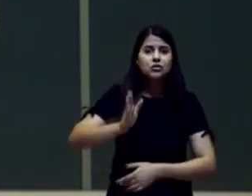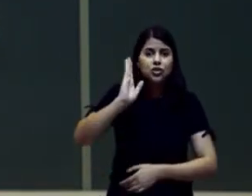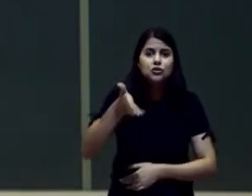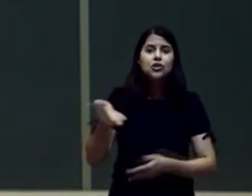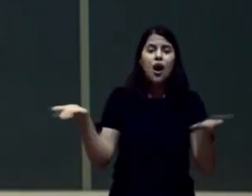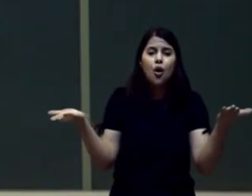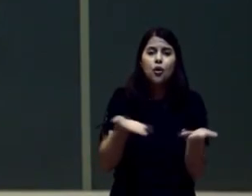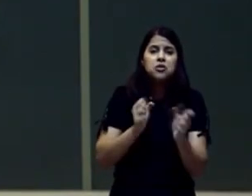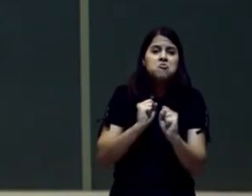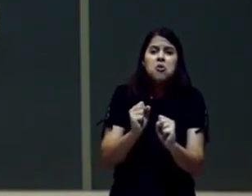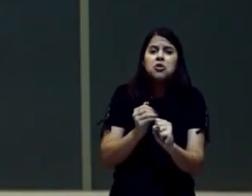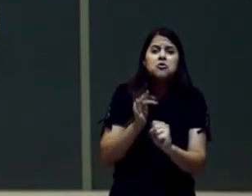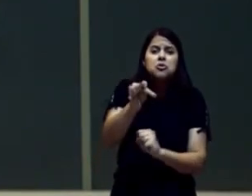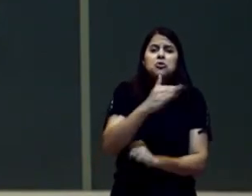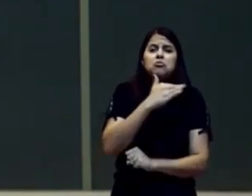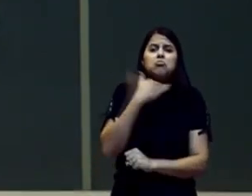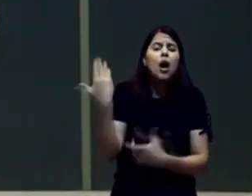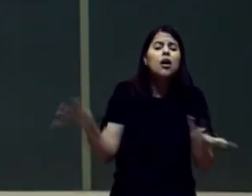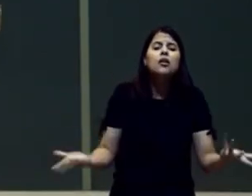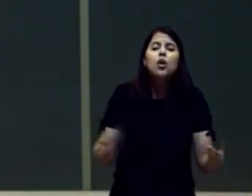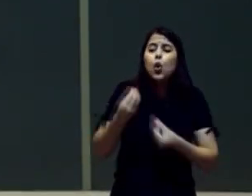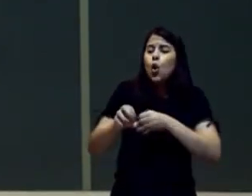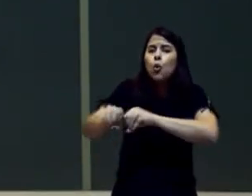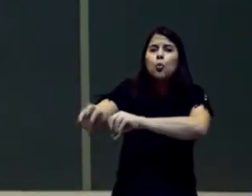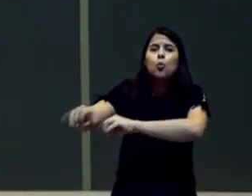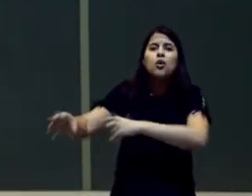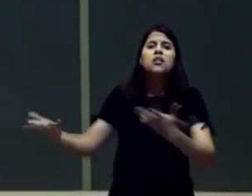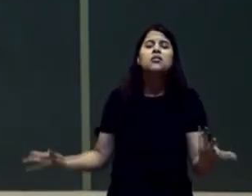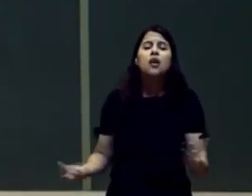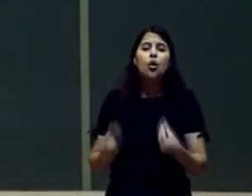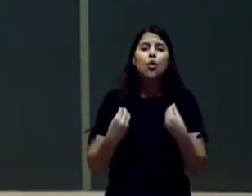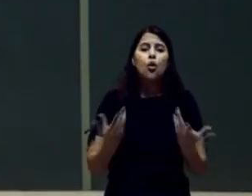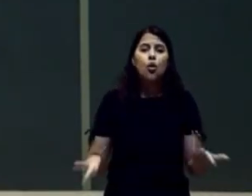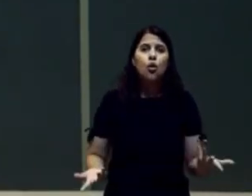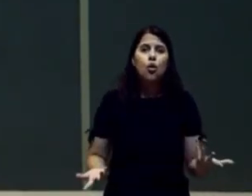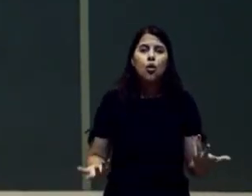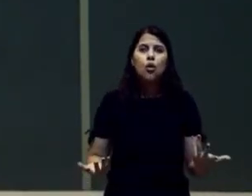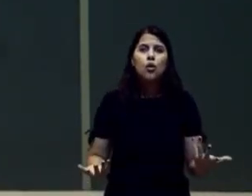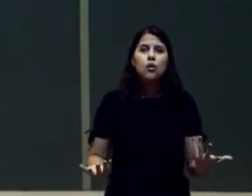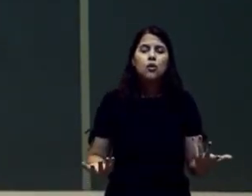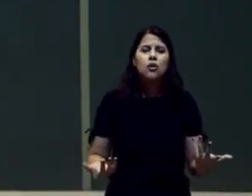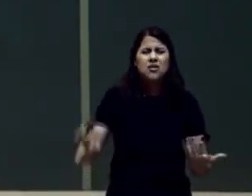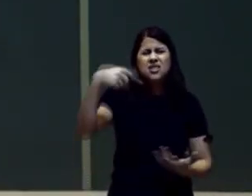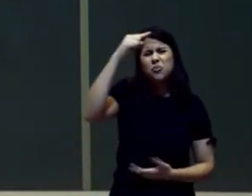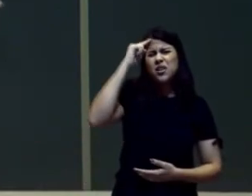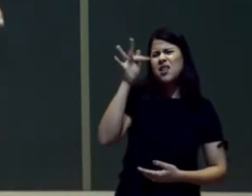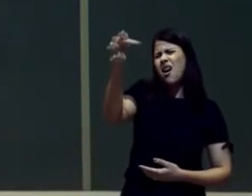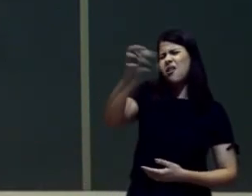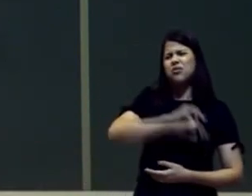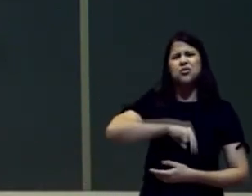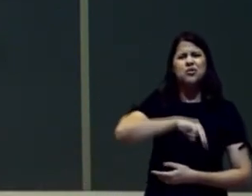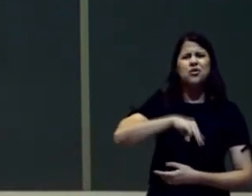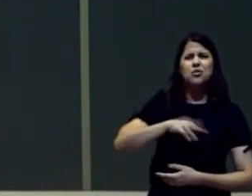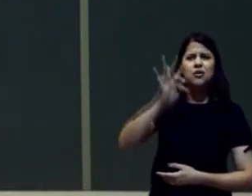Porque pode ser que não dê tempo. Se no seu calendário e na sua agenda consta missões um pouquinho mais para frente, eu posso te dizer que